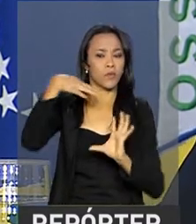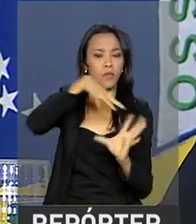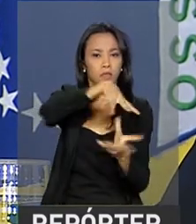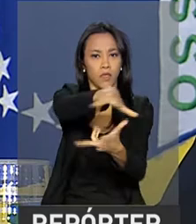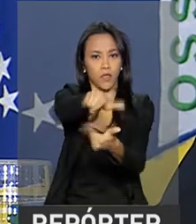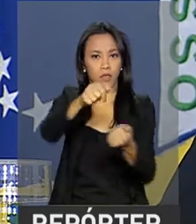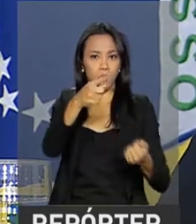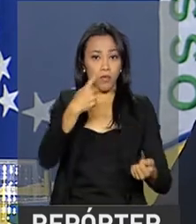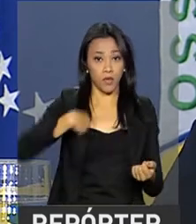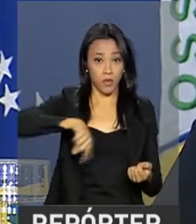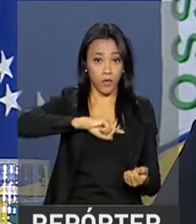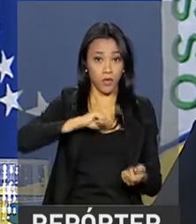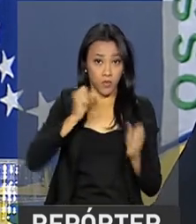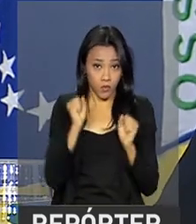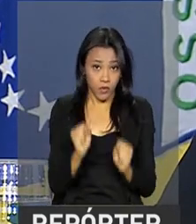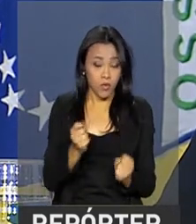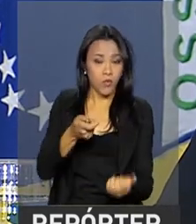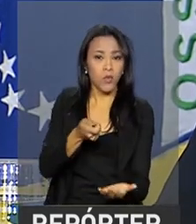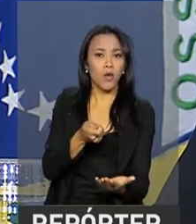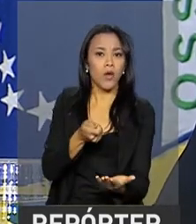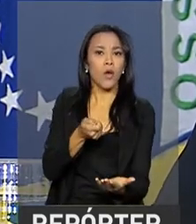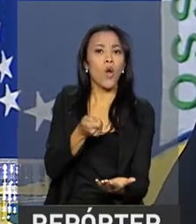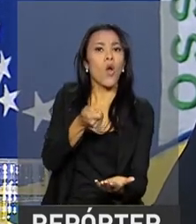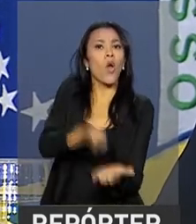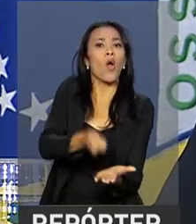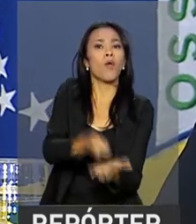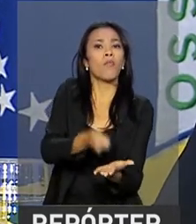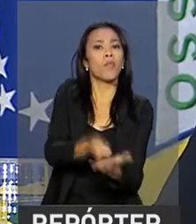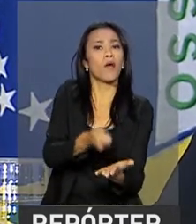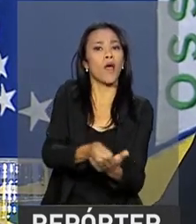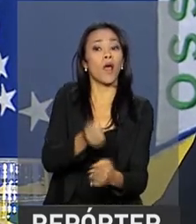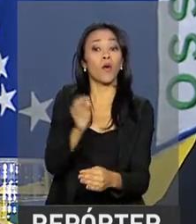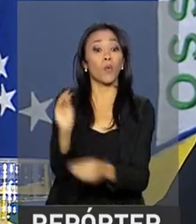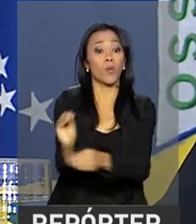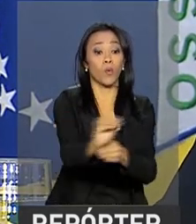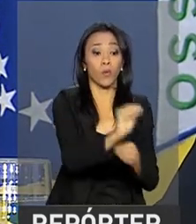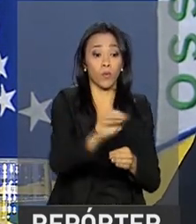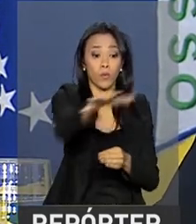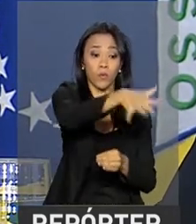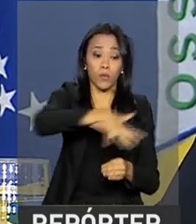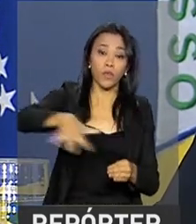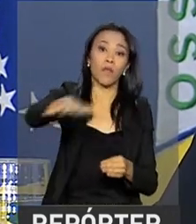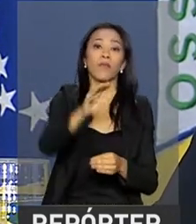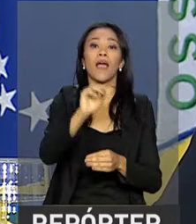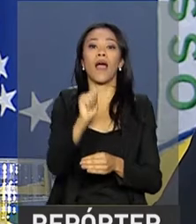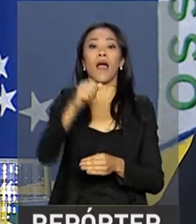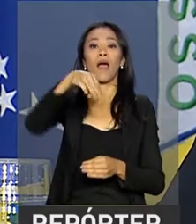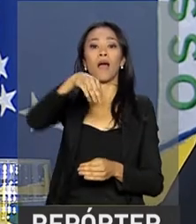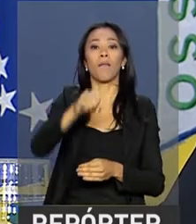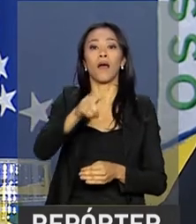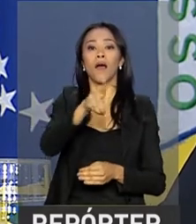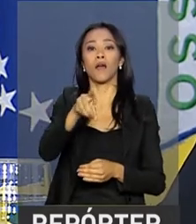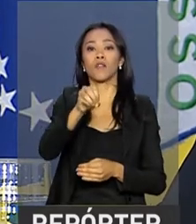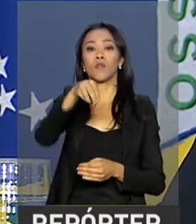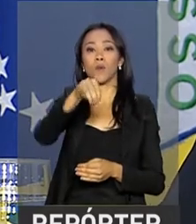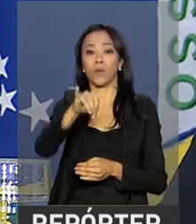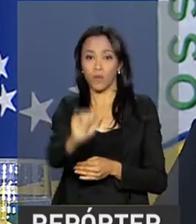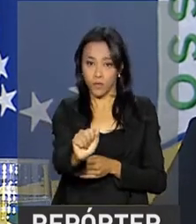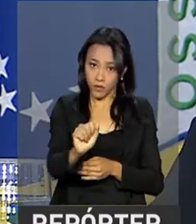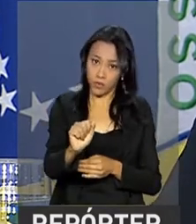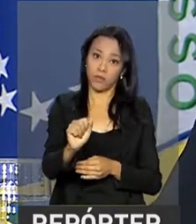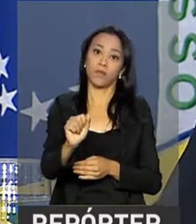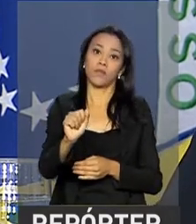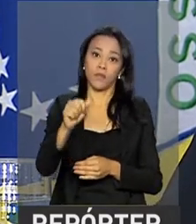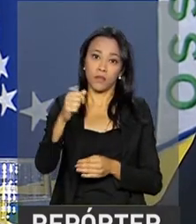a gente possa cobrar pelos serviços ambientais que a amazônia presta ao mundo para que a gente possa cobrar